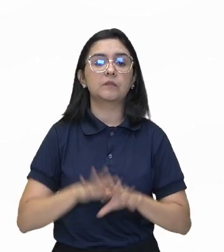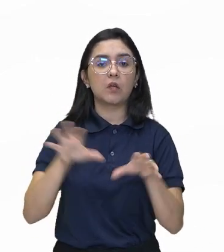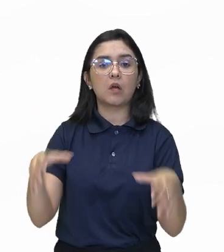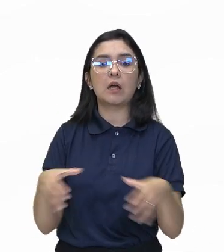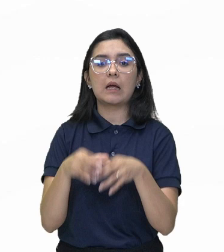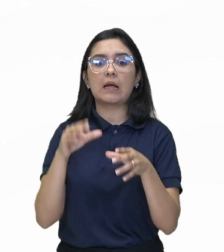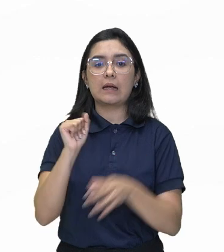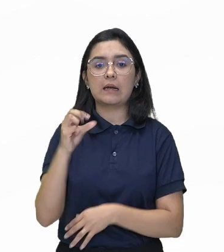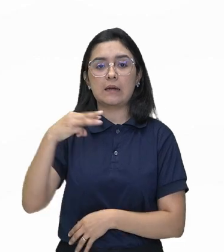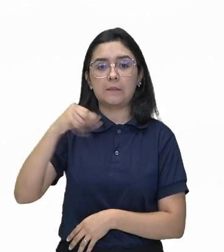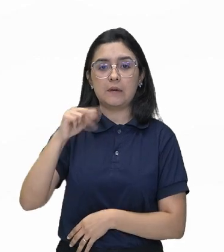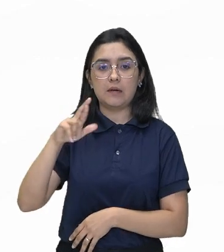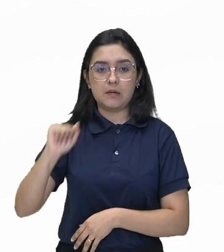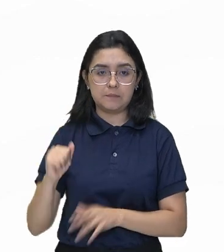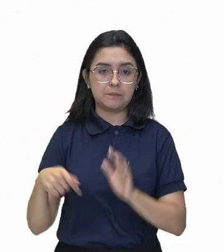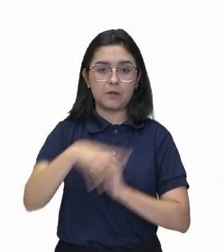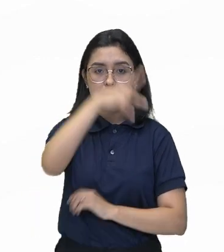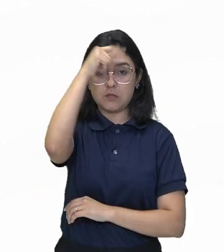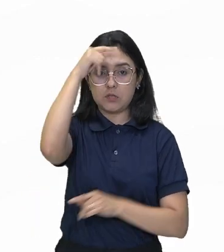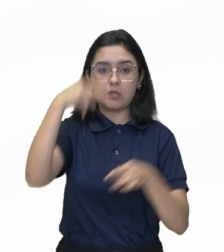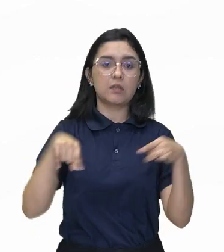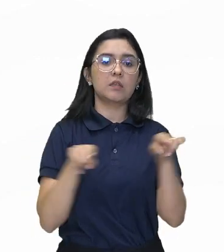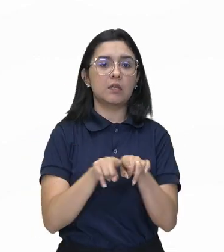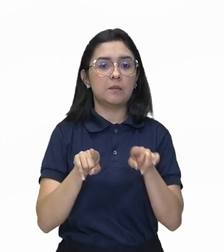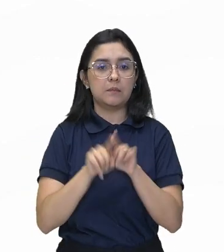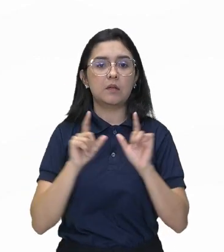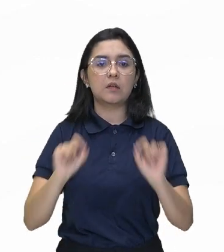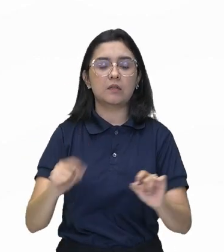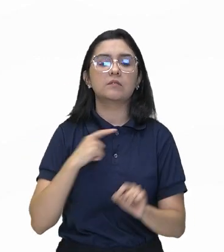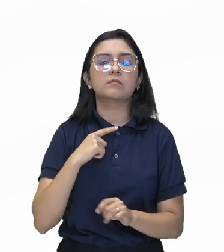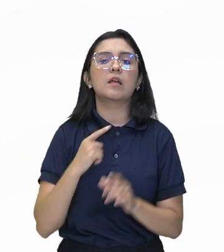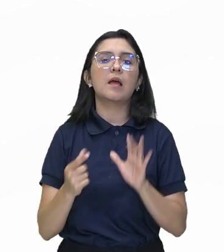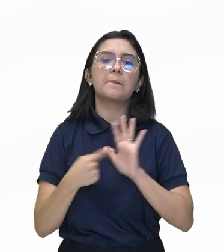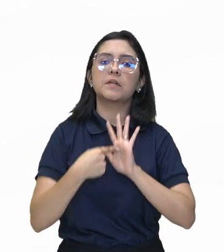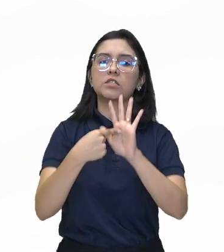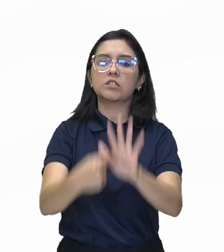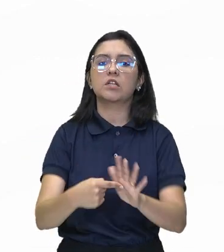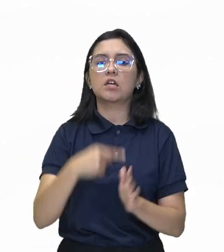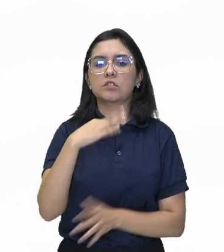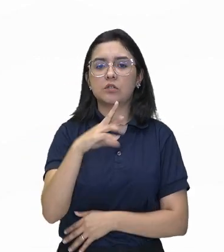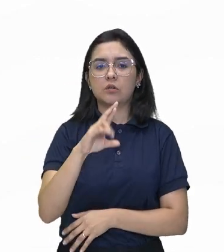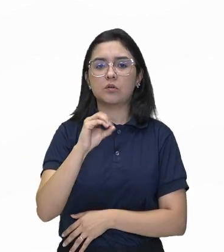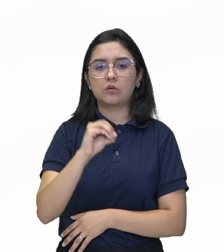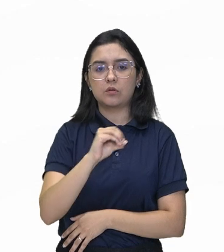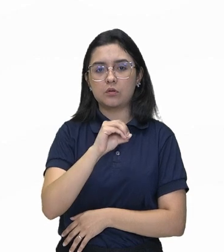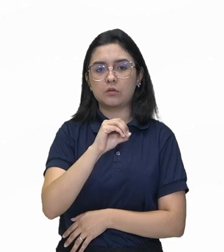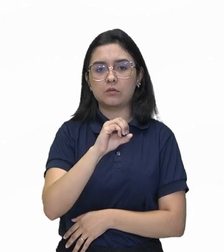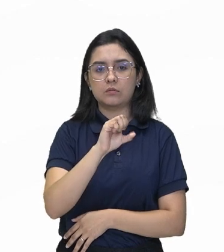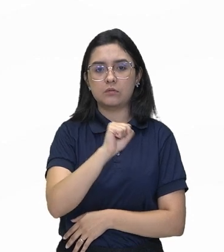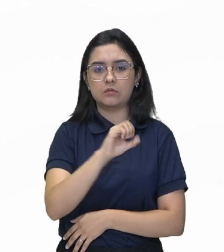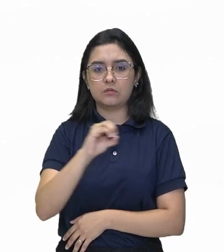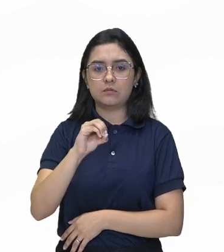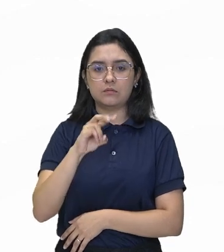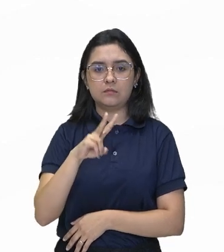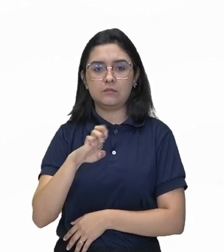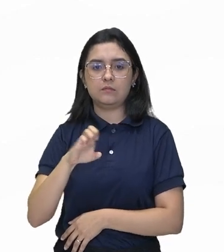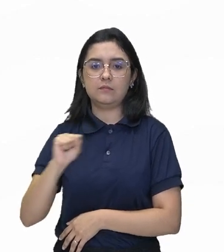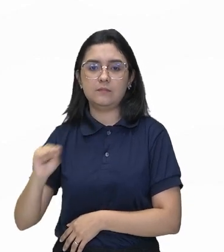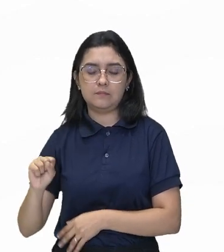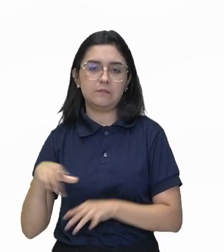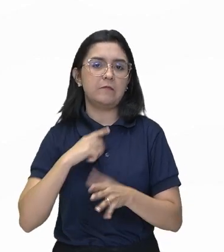Orquestra de Câmara do Amazonas também realiza covers com diversas manifestações e linguagens